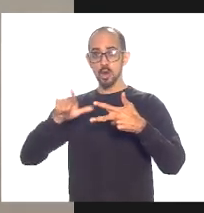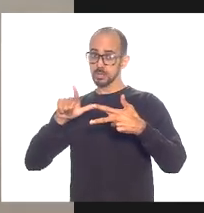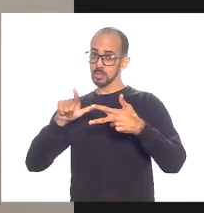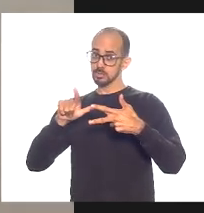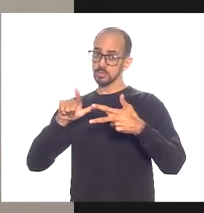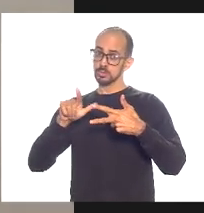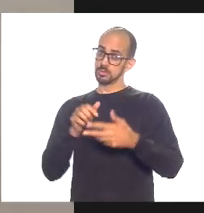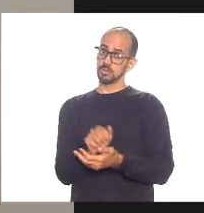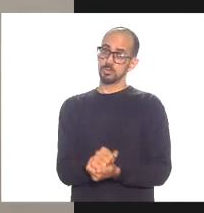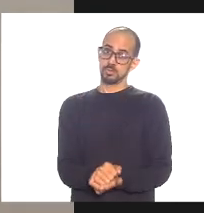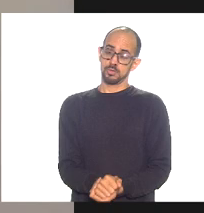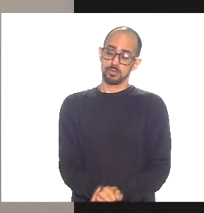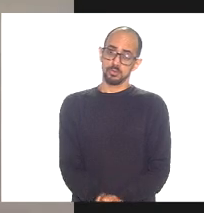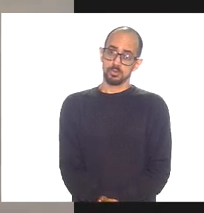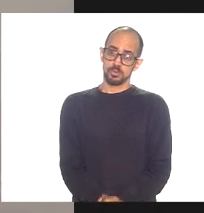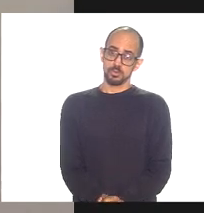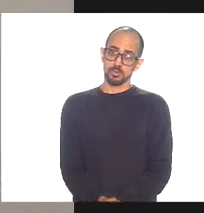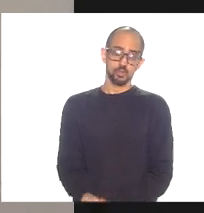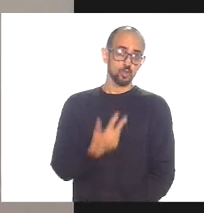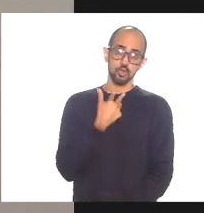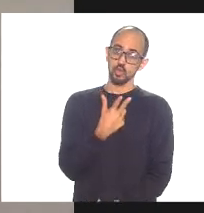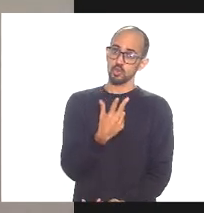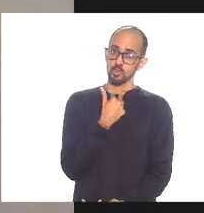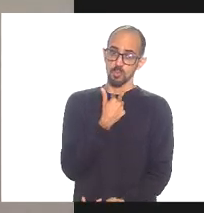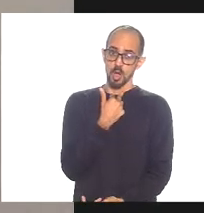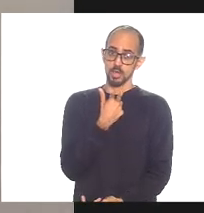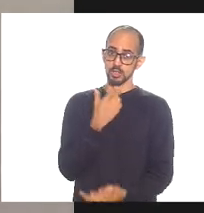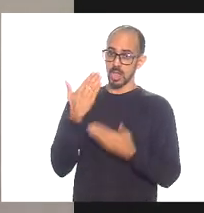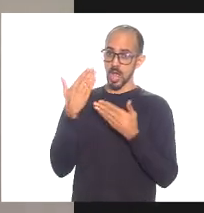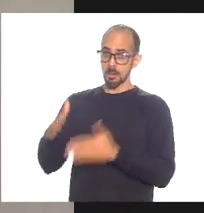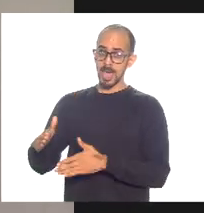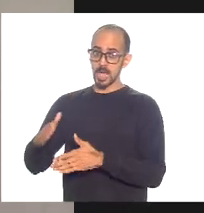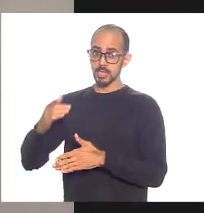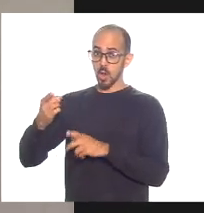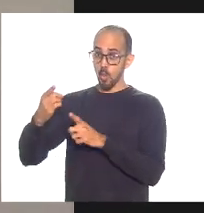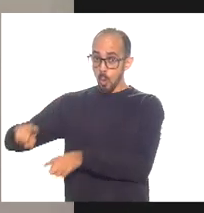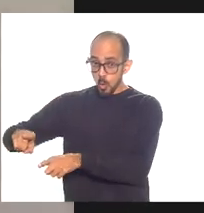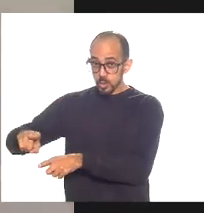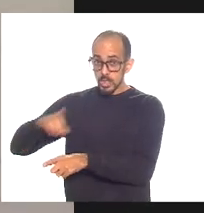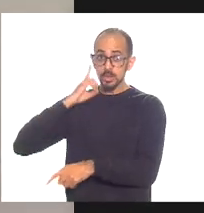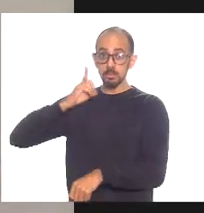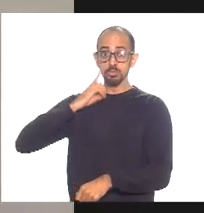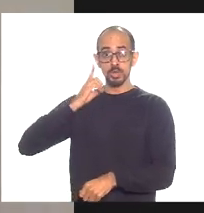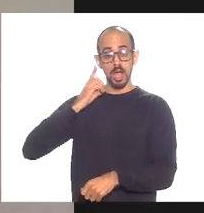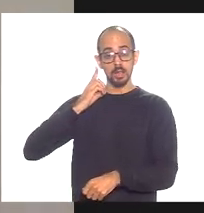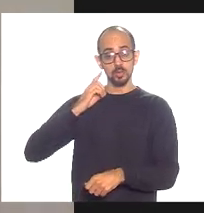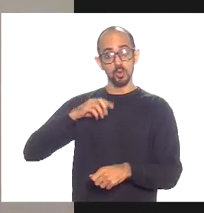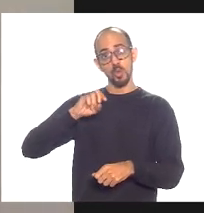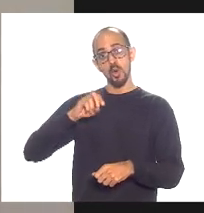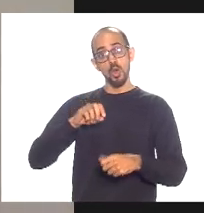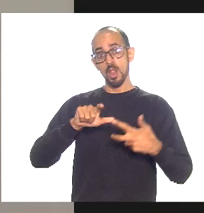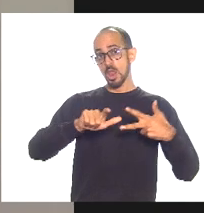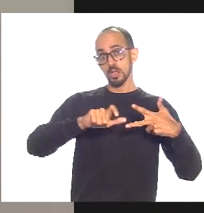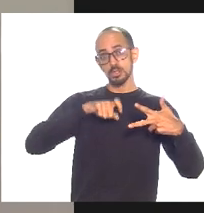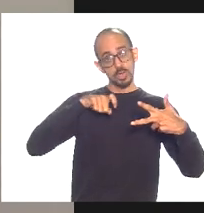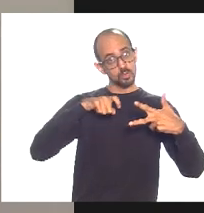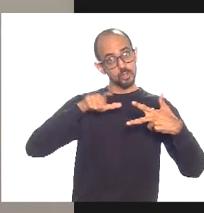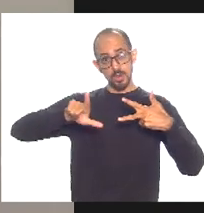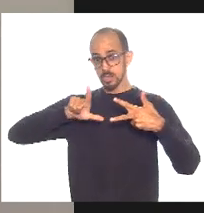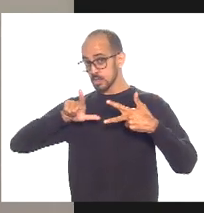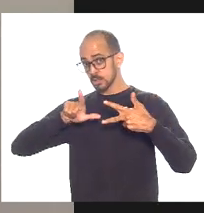Legislativo. Não se pode ter ameaças contra deputado nem pelo Poder Executivo, nem pelo Poder